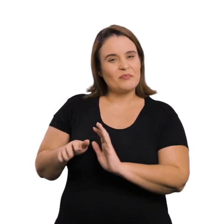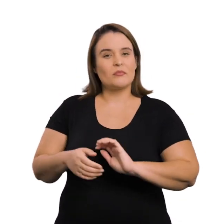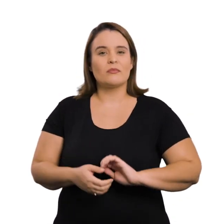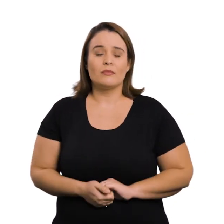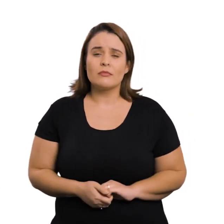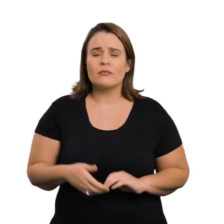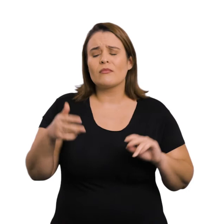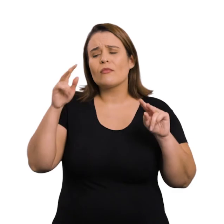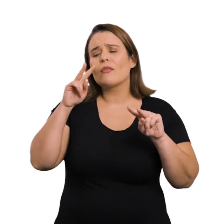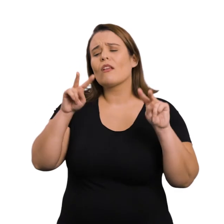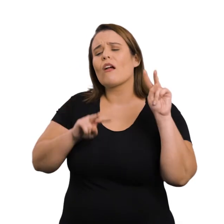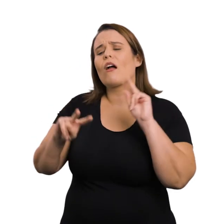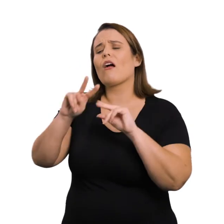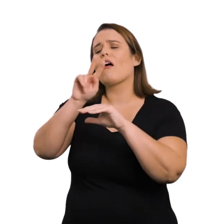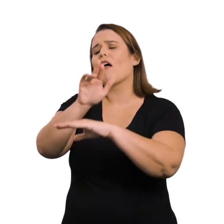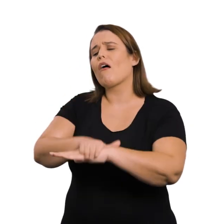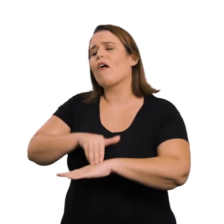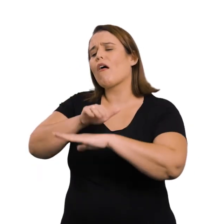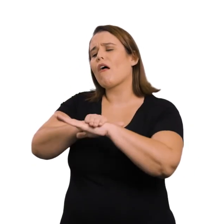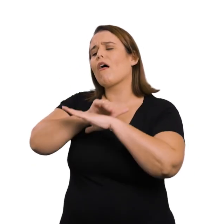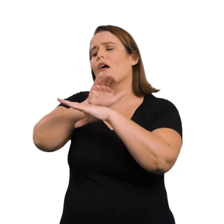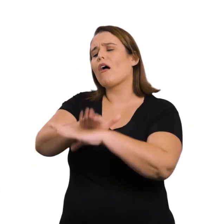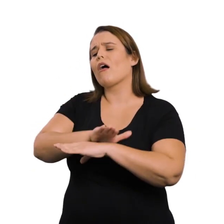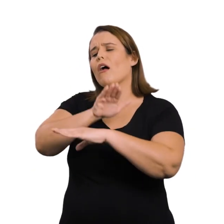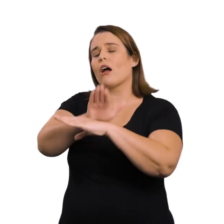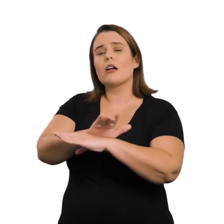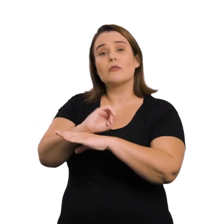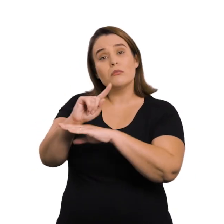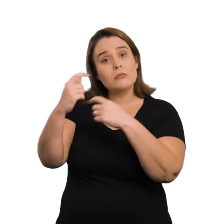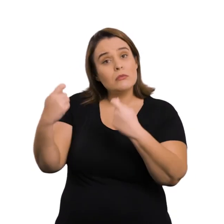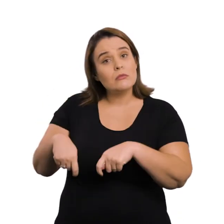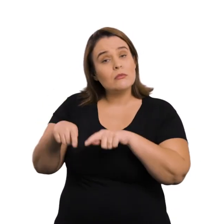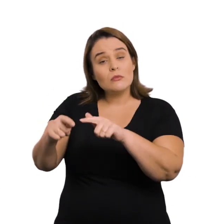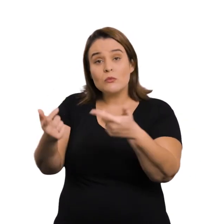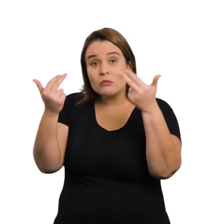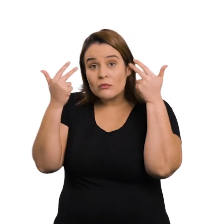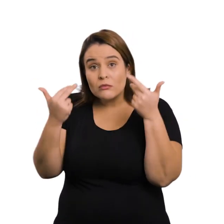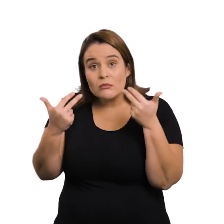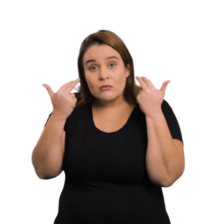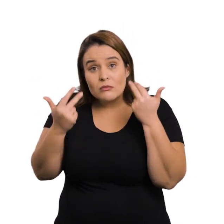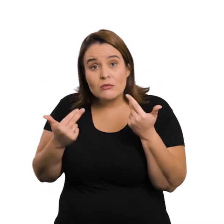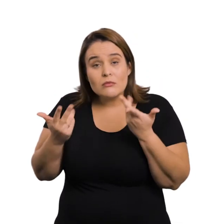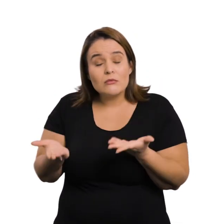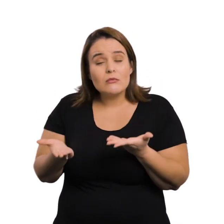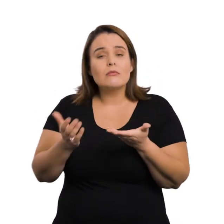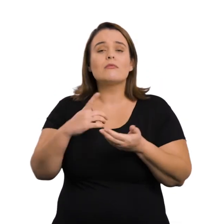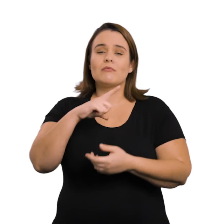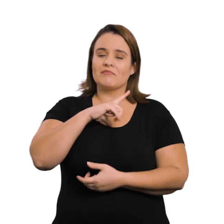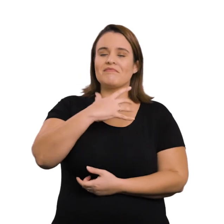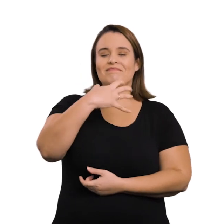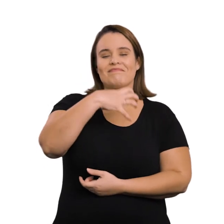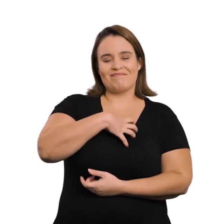olhar assistencialista, que recai sobre a impossibilidade e a normatividade, para